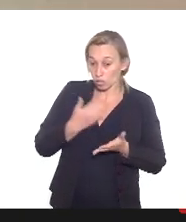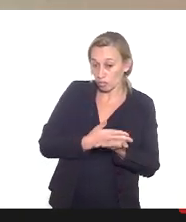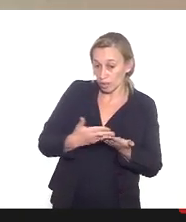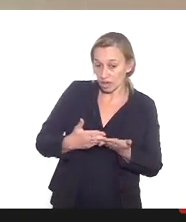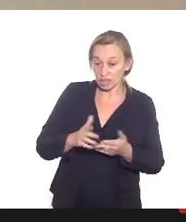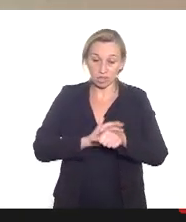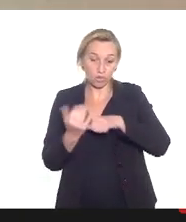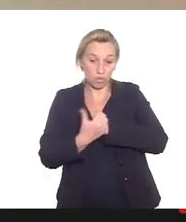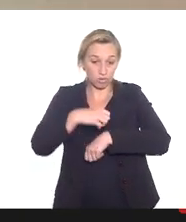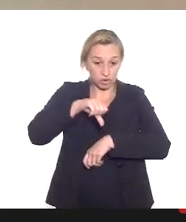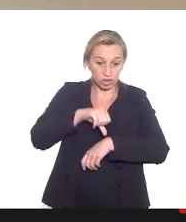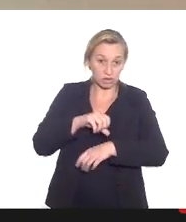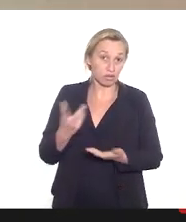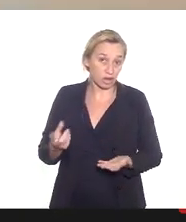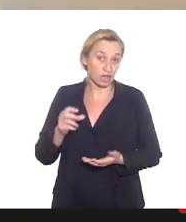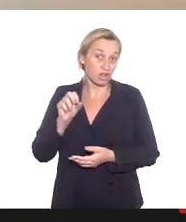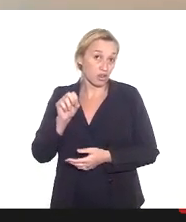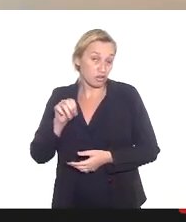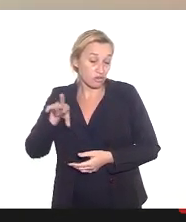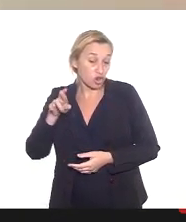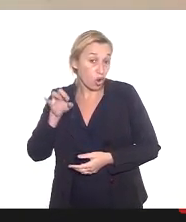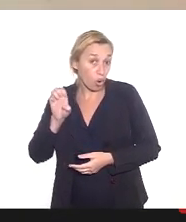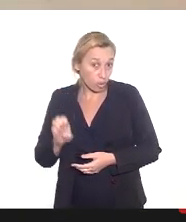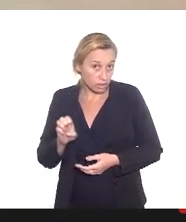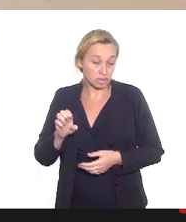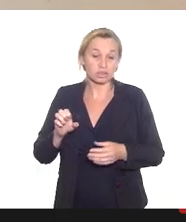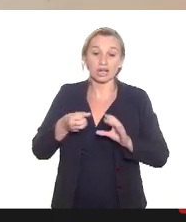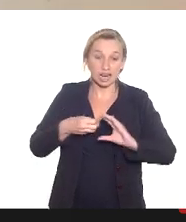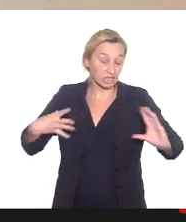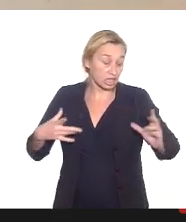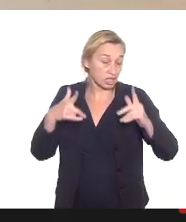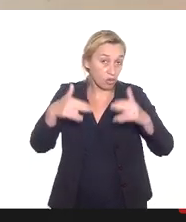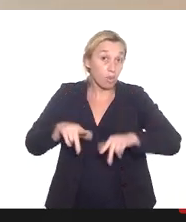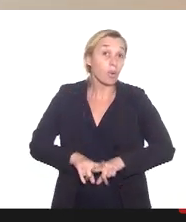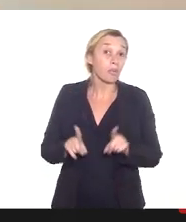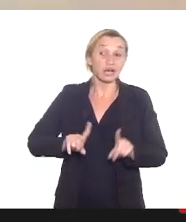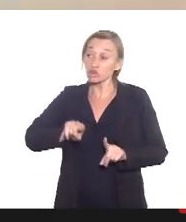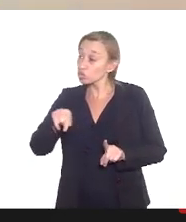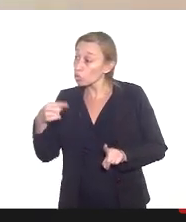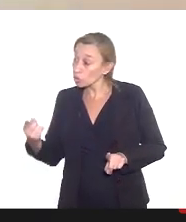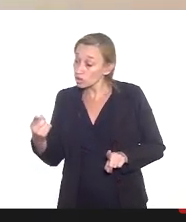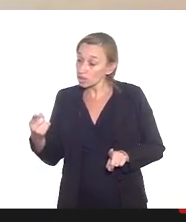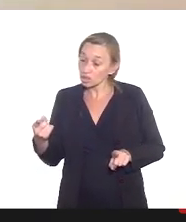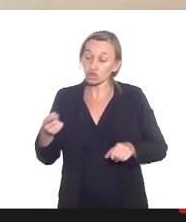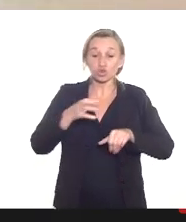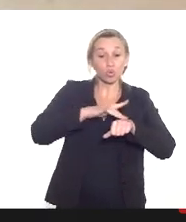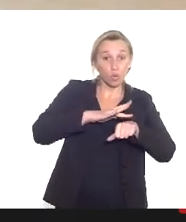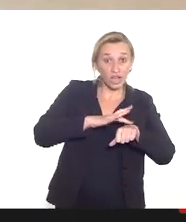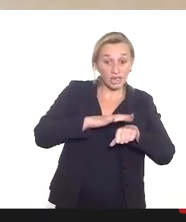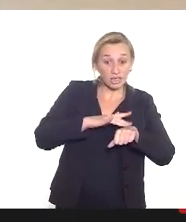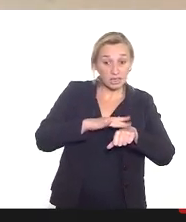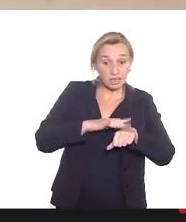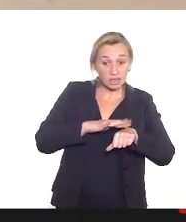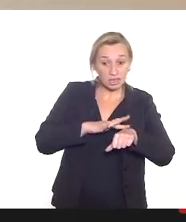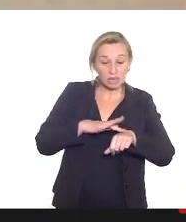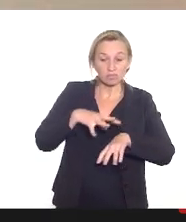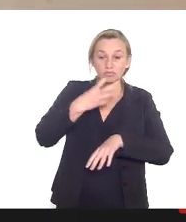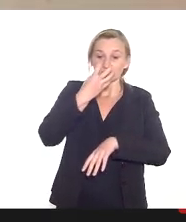por exemplo alguns viroses também tem características similares mas as outras é doenças